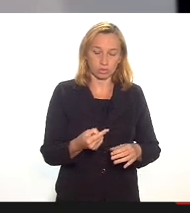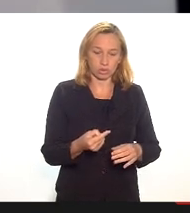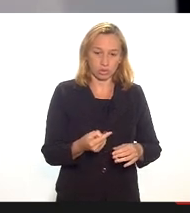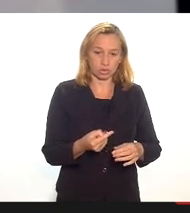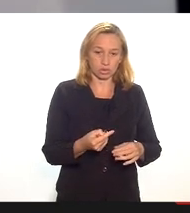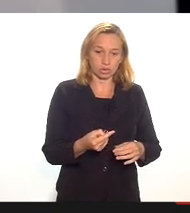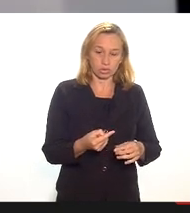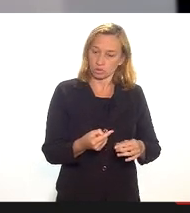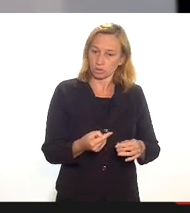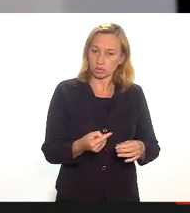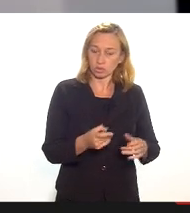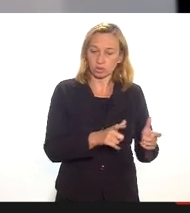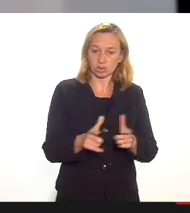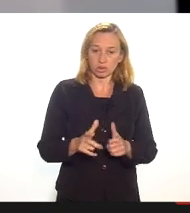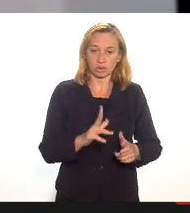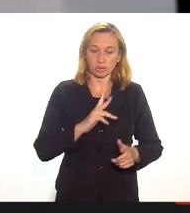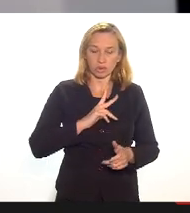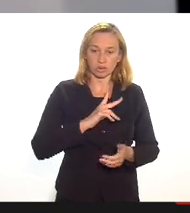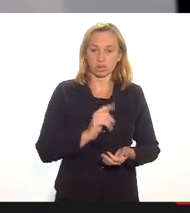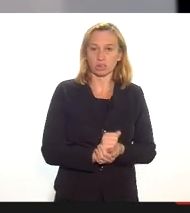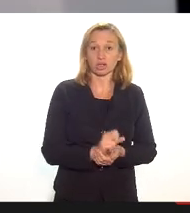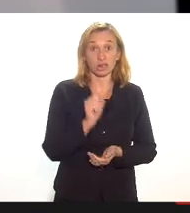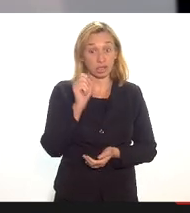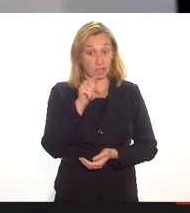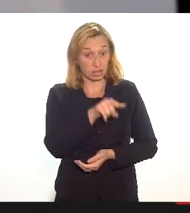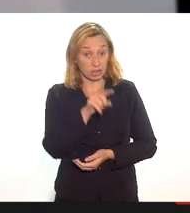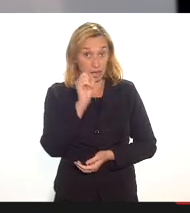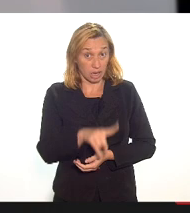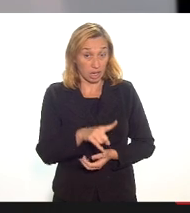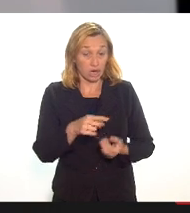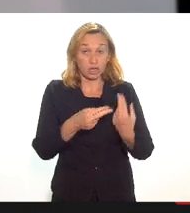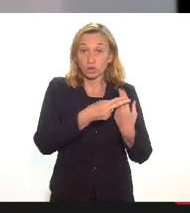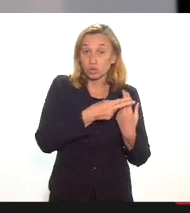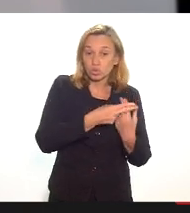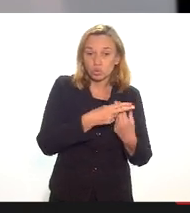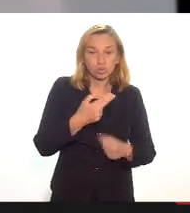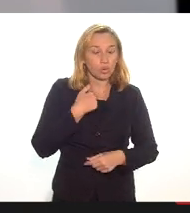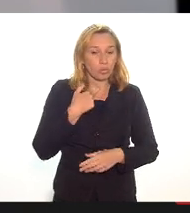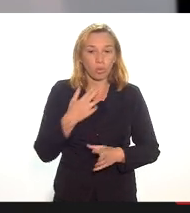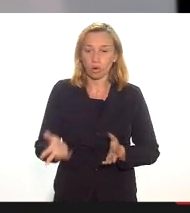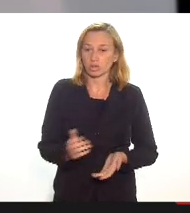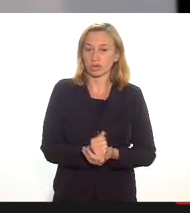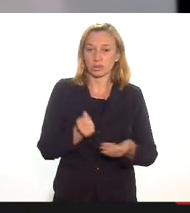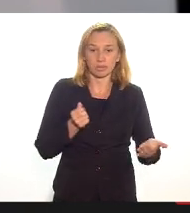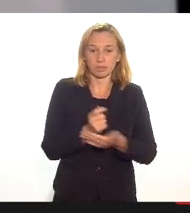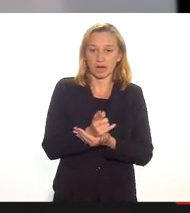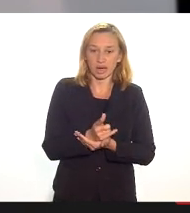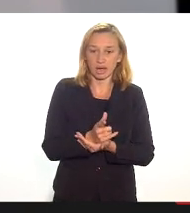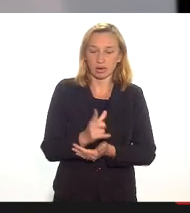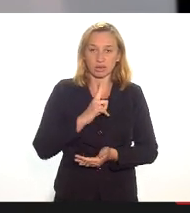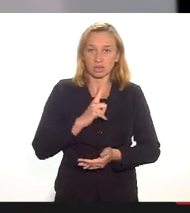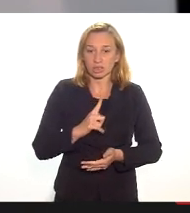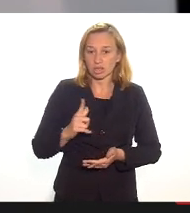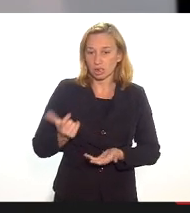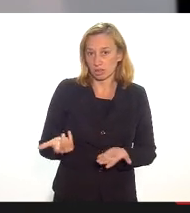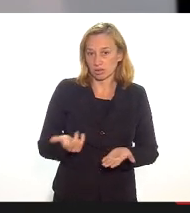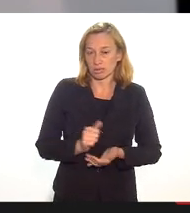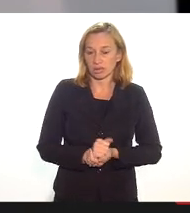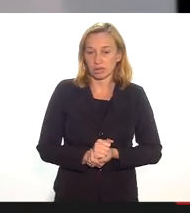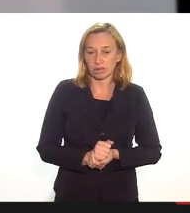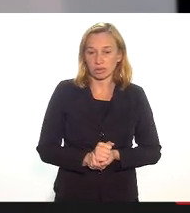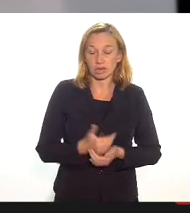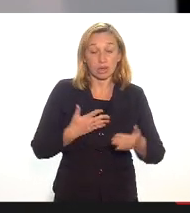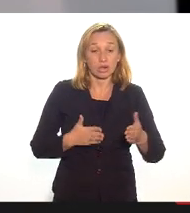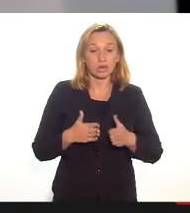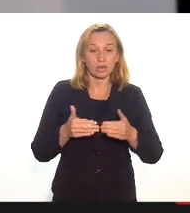rede privada. Isso é SUS. Não pode, pelo que se pode pagar, pelo que se tem no bolso, eu ter dupla porta de